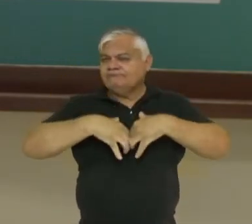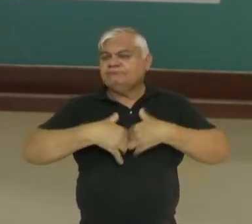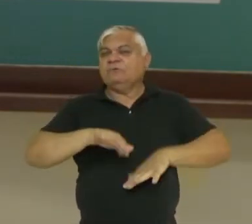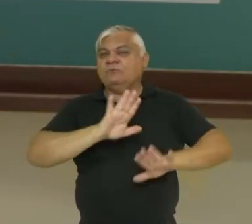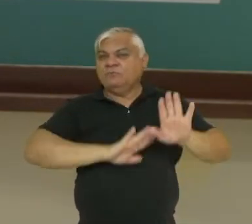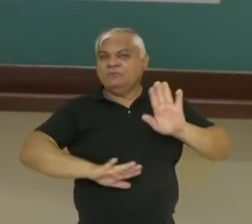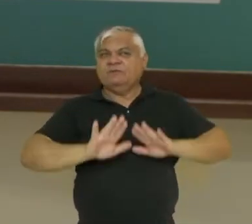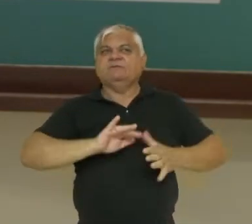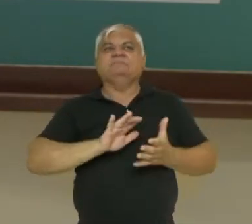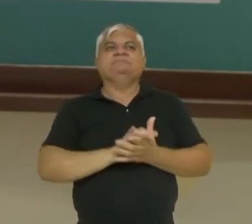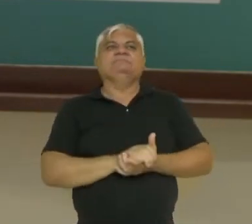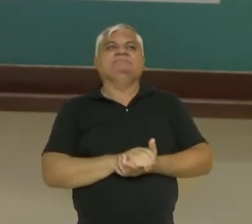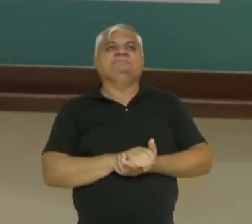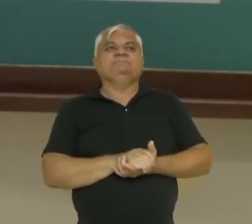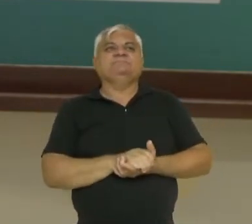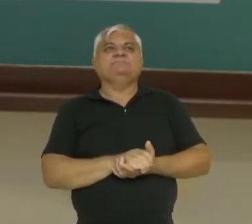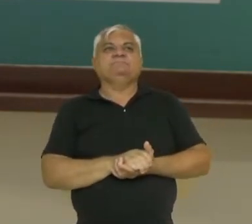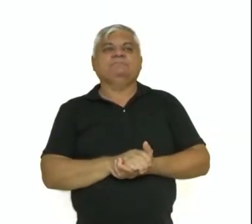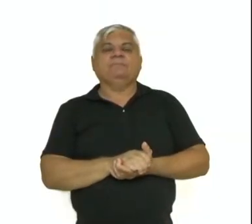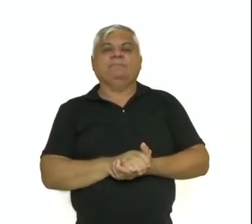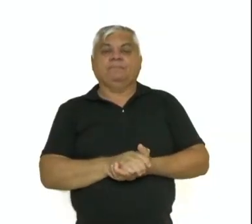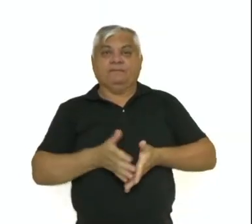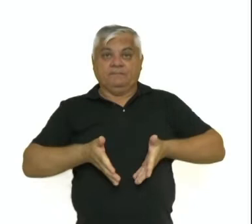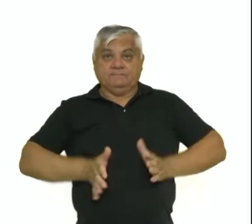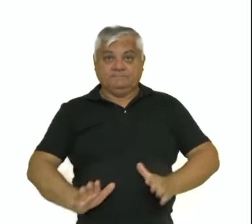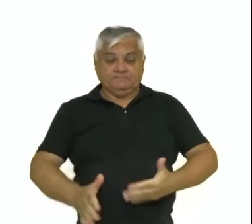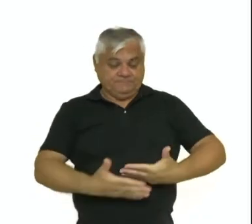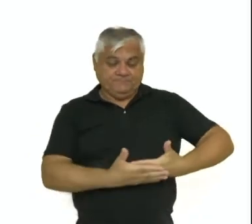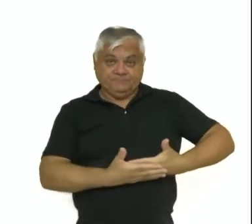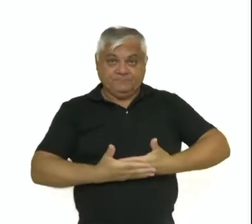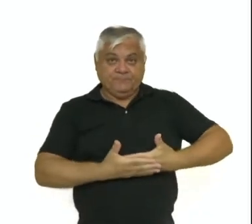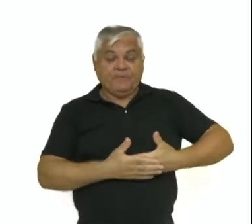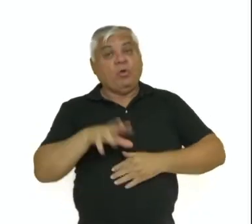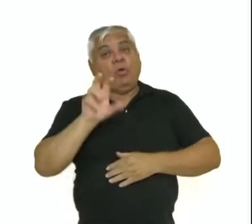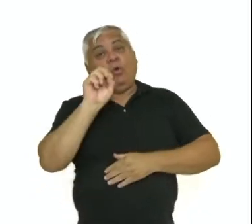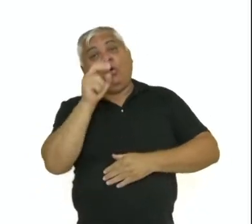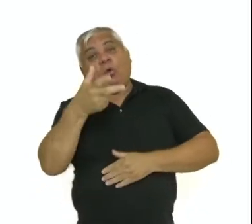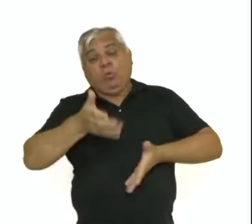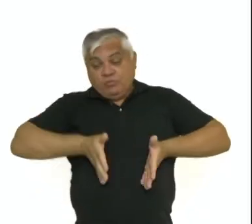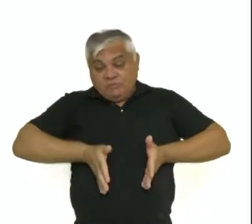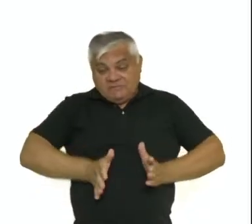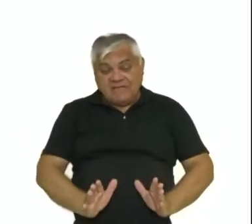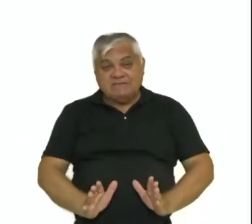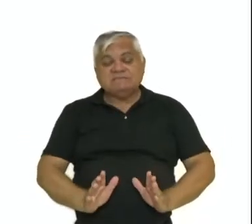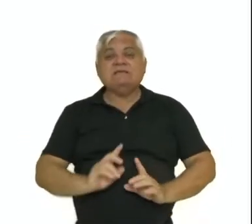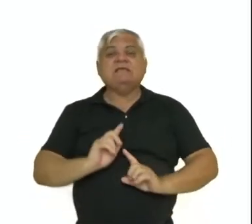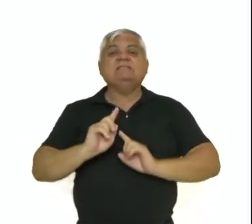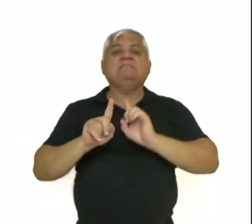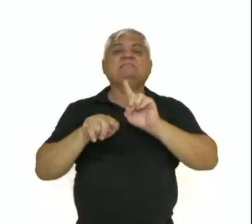ok? Normalmente, o nascimento do bebê ou o parto ocorre após